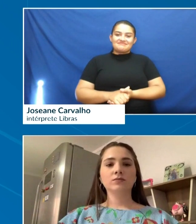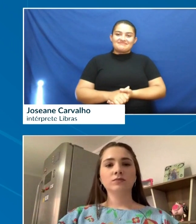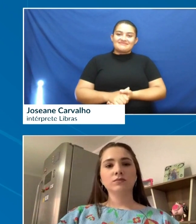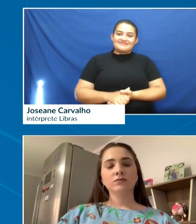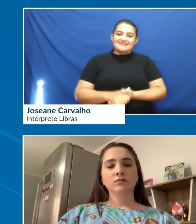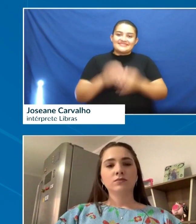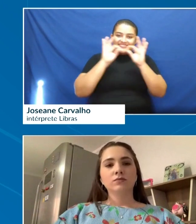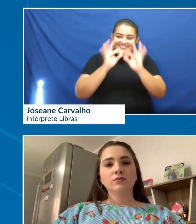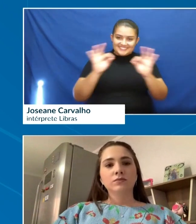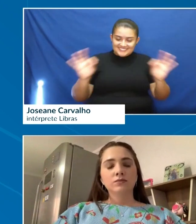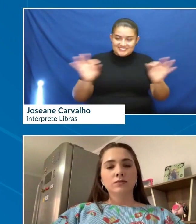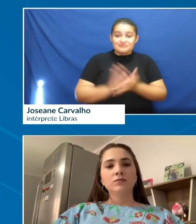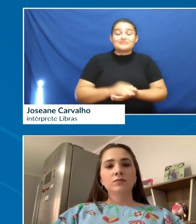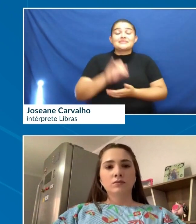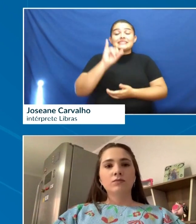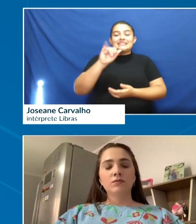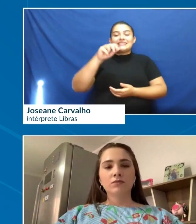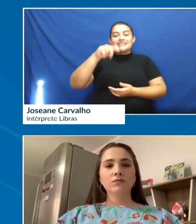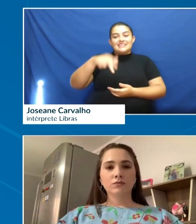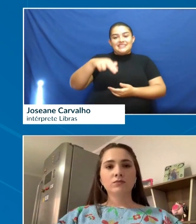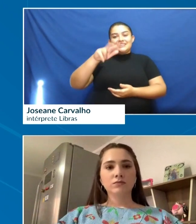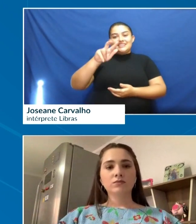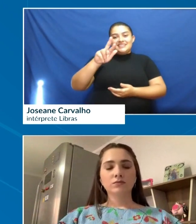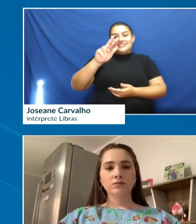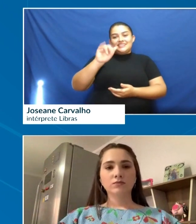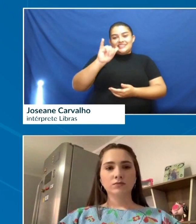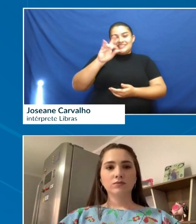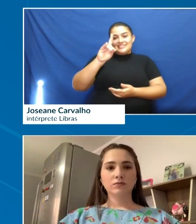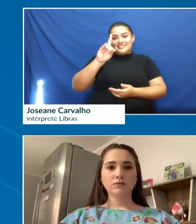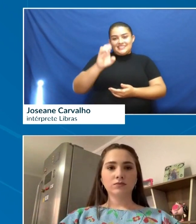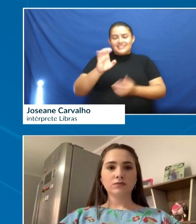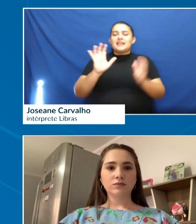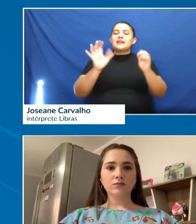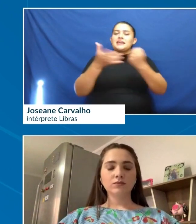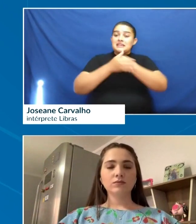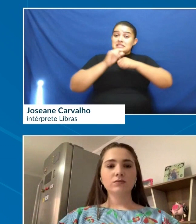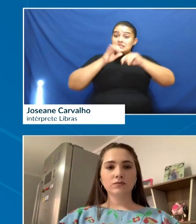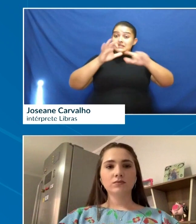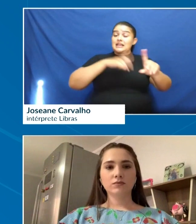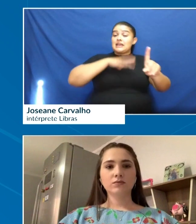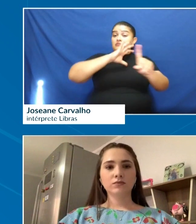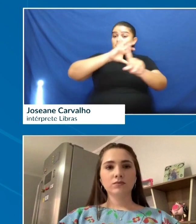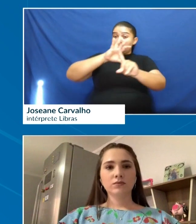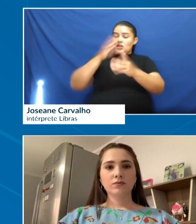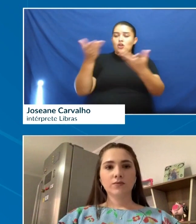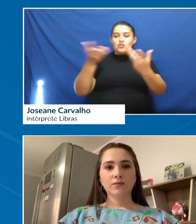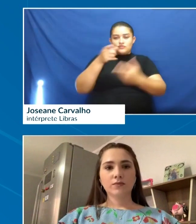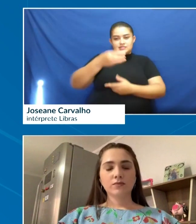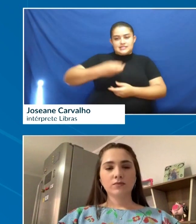dessa questão, desse impacto, né, logístico que a pandemia trouxe para a empresa onde você estagia,